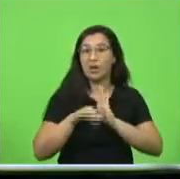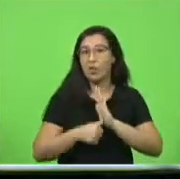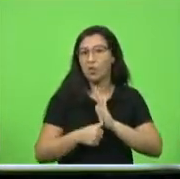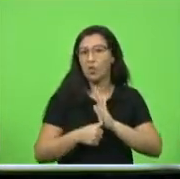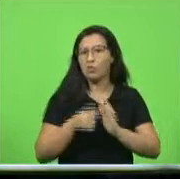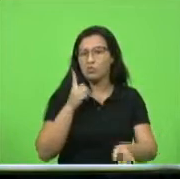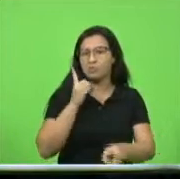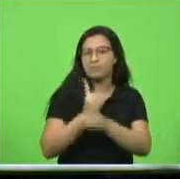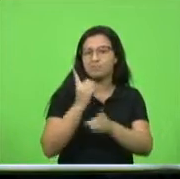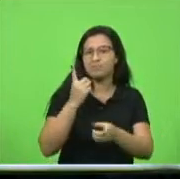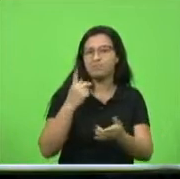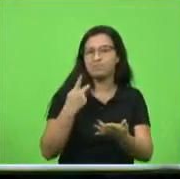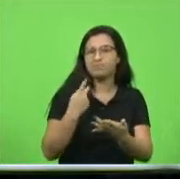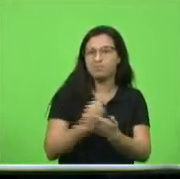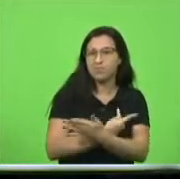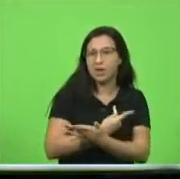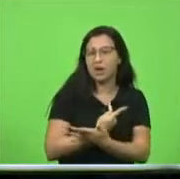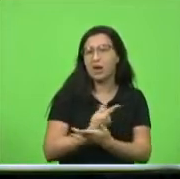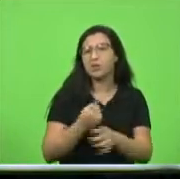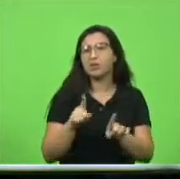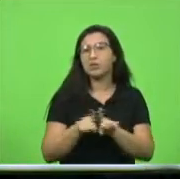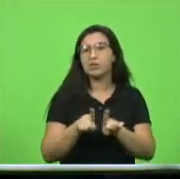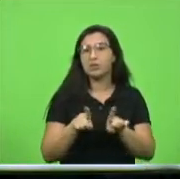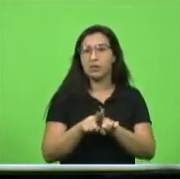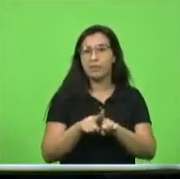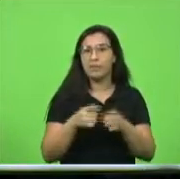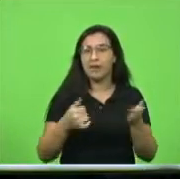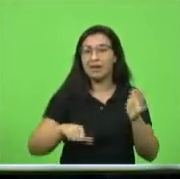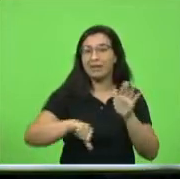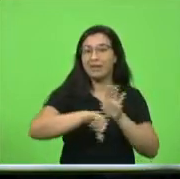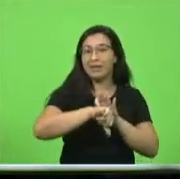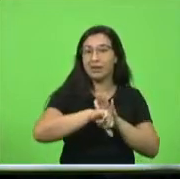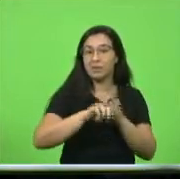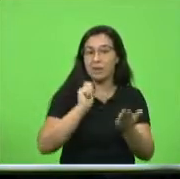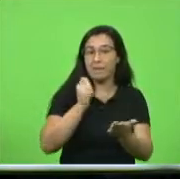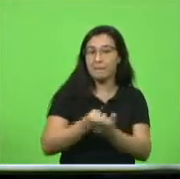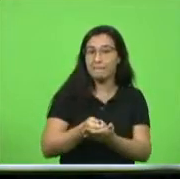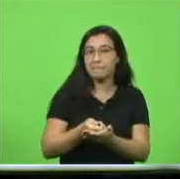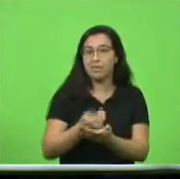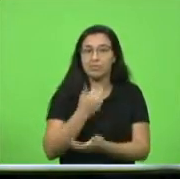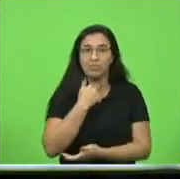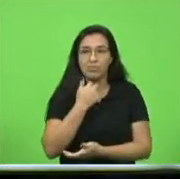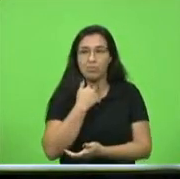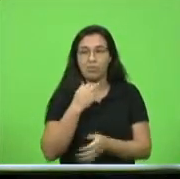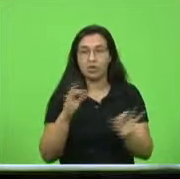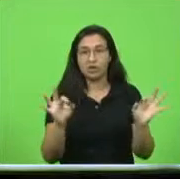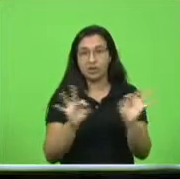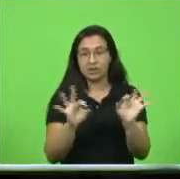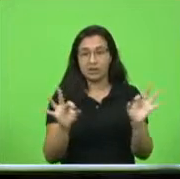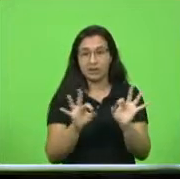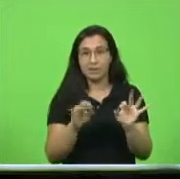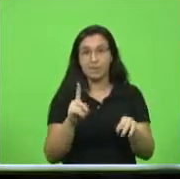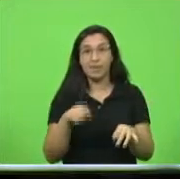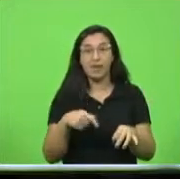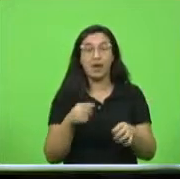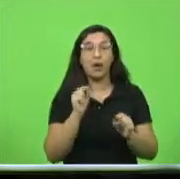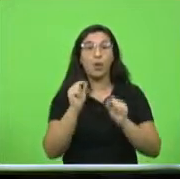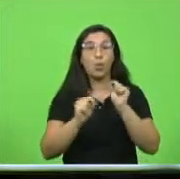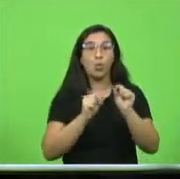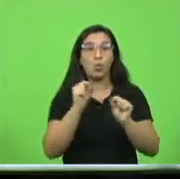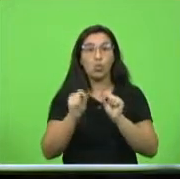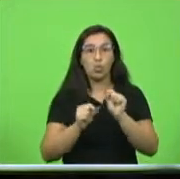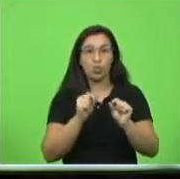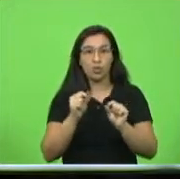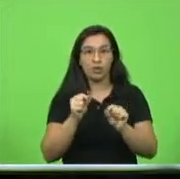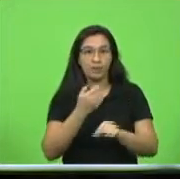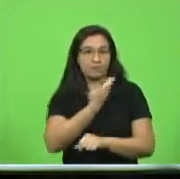em crime inafiançável. Crime inafiançável é racismo, tráfico